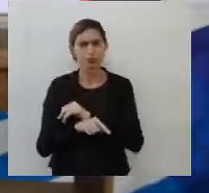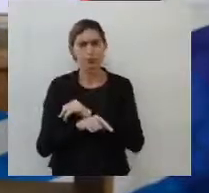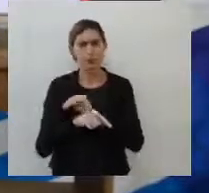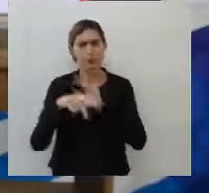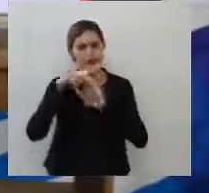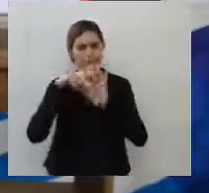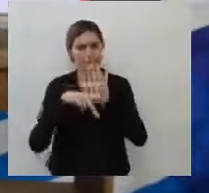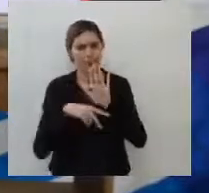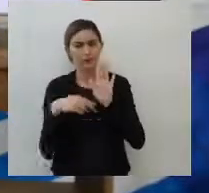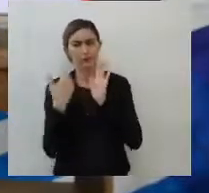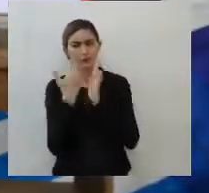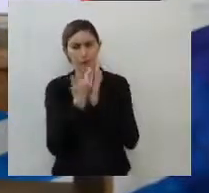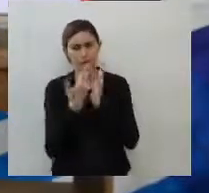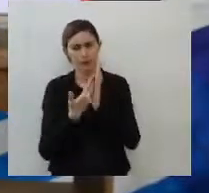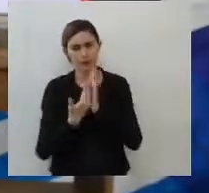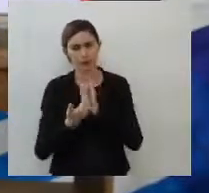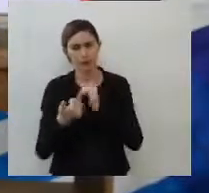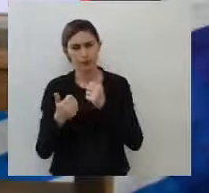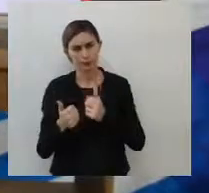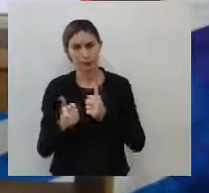um plano de estudo. Tá?